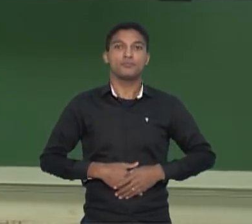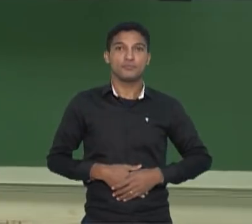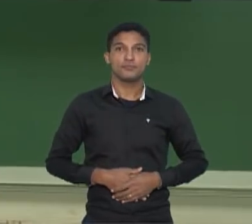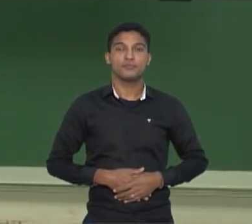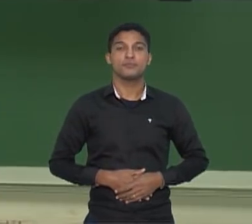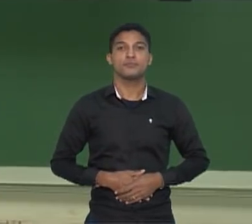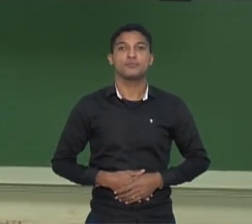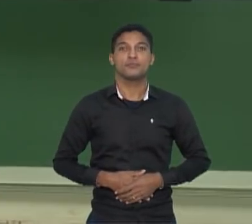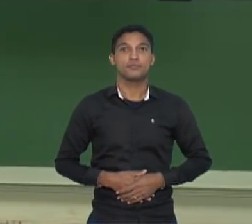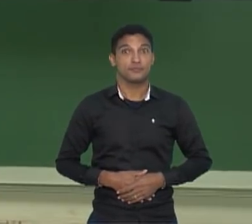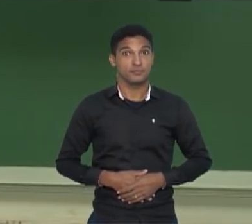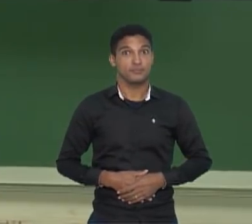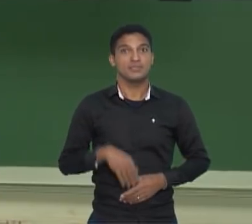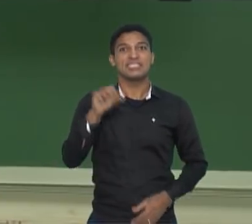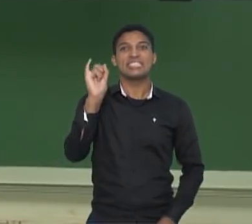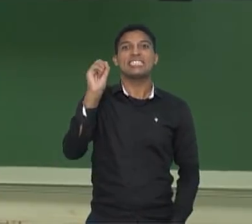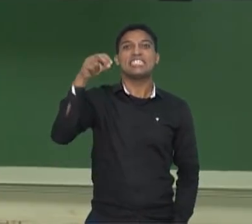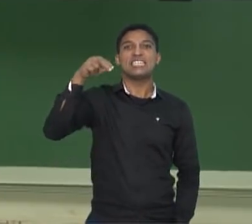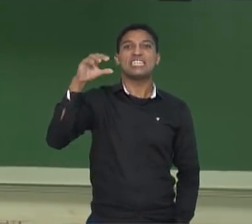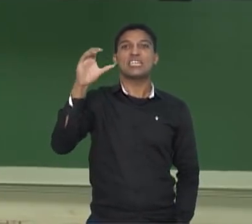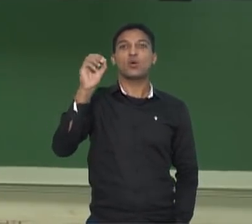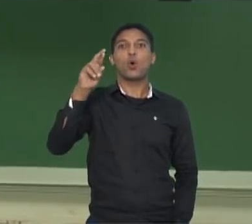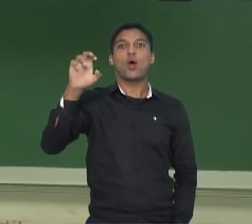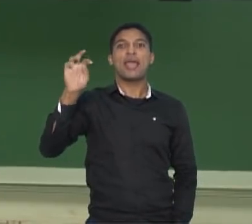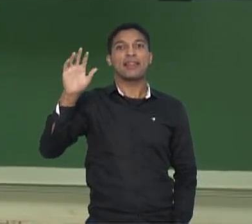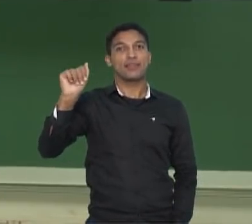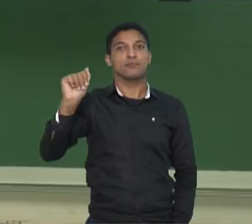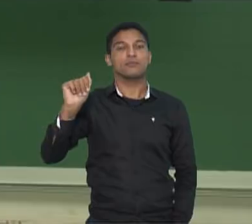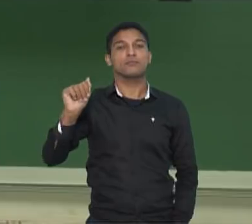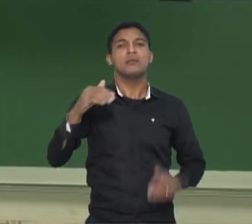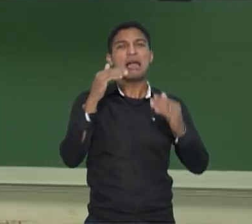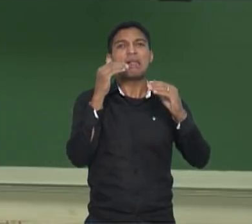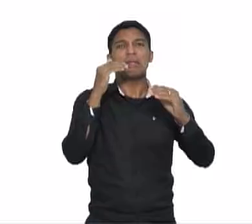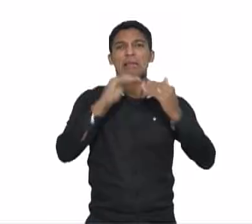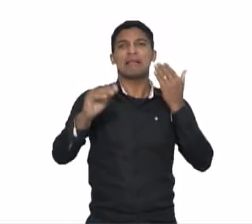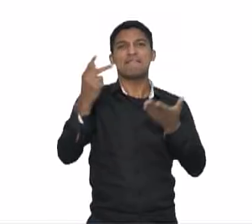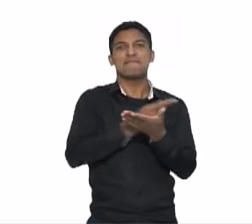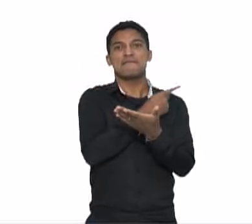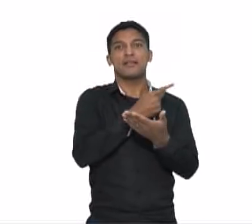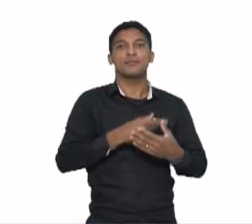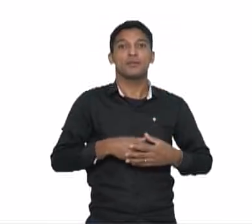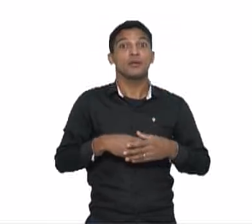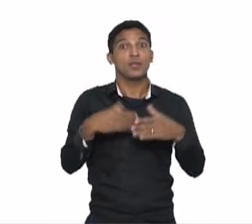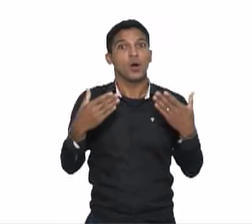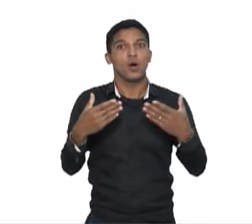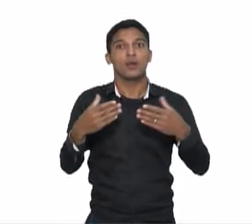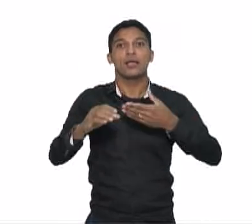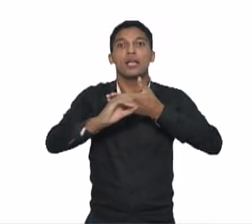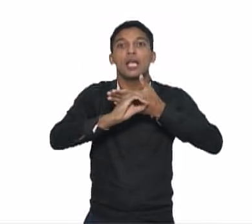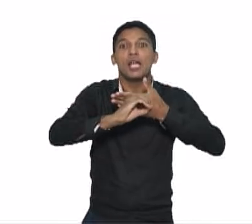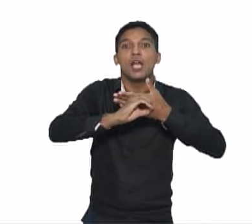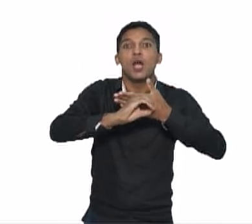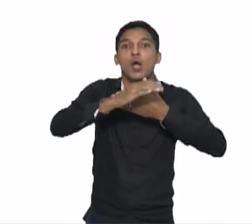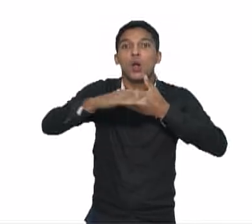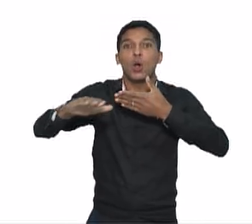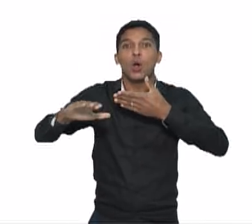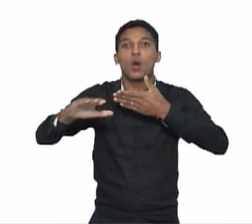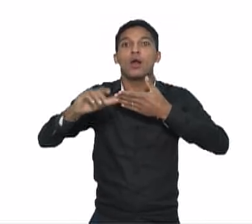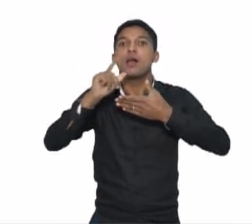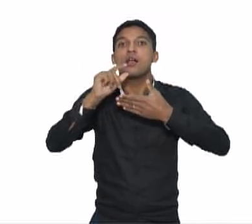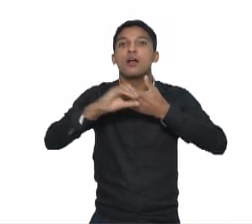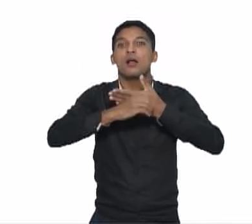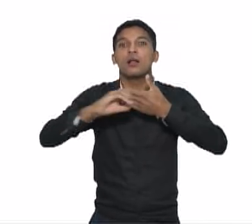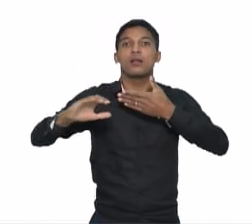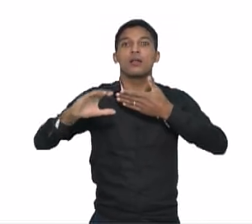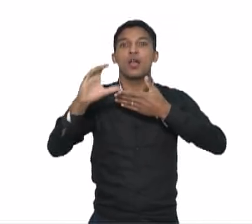é a errada, é a incorreta? Vamos ler a frase A. Os oceanos e mares são